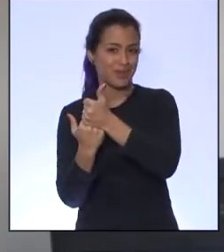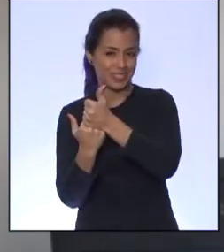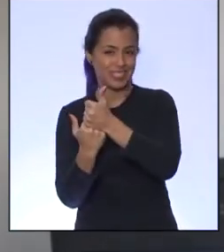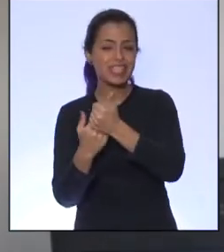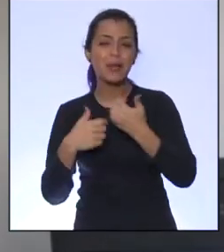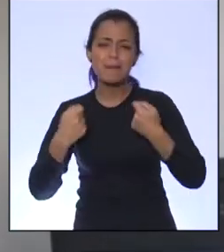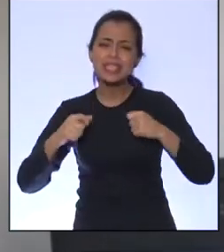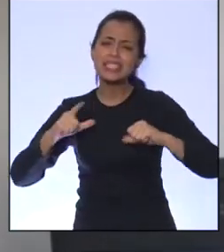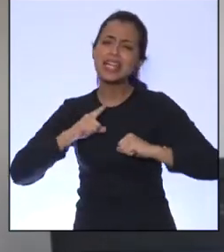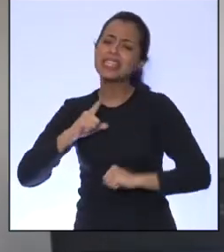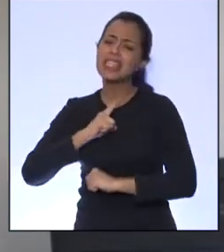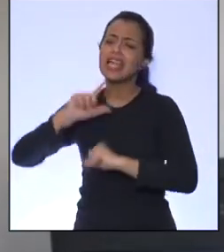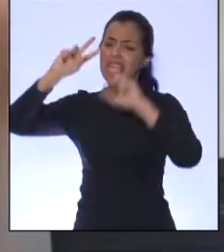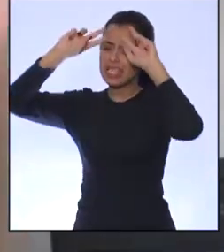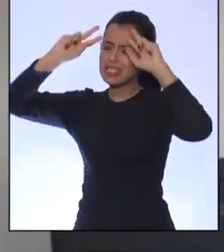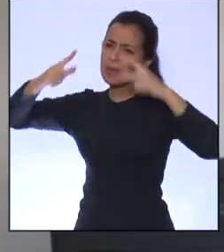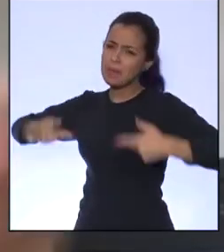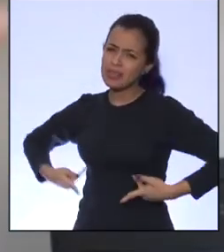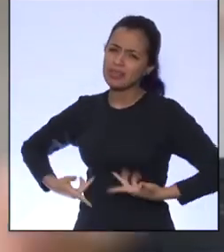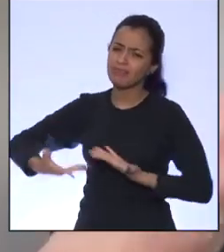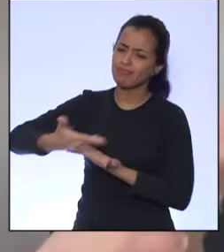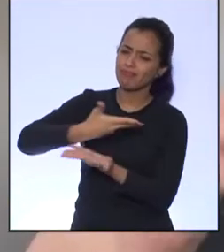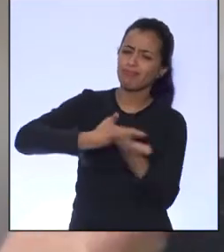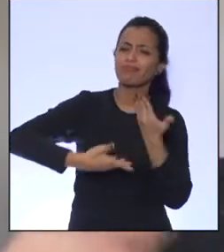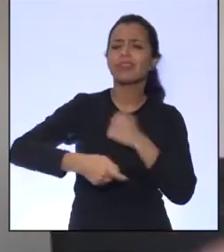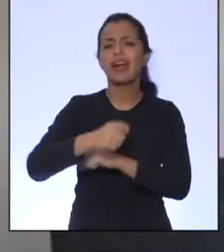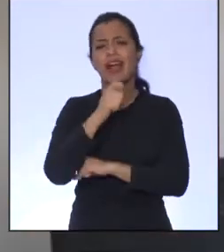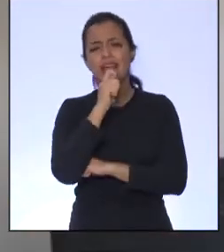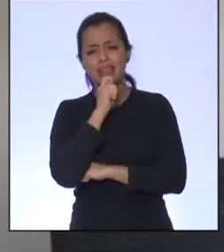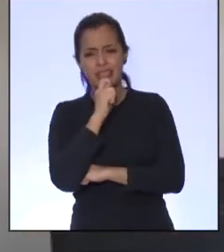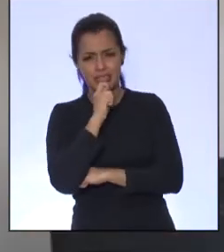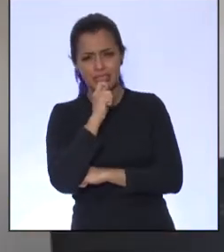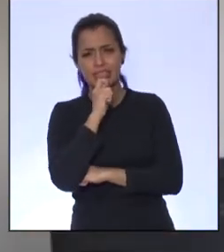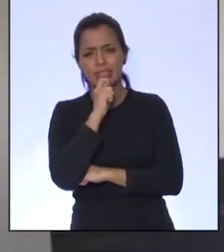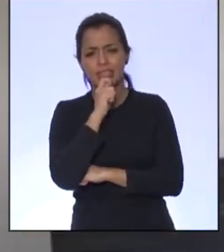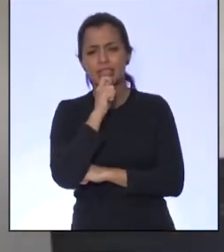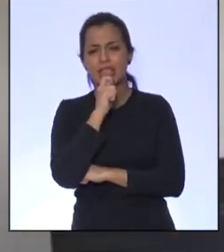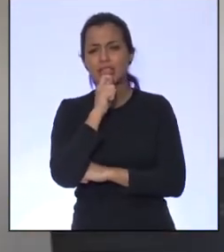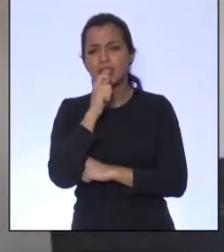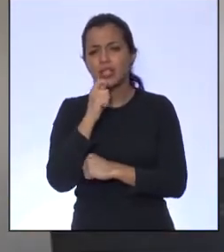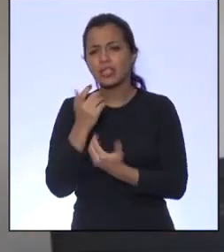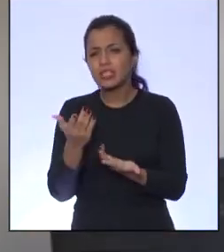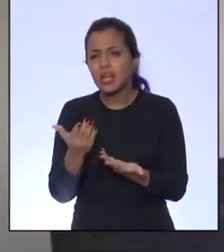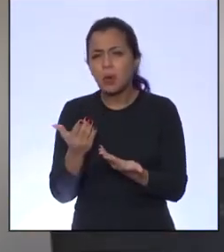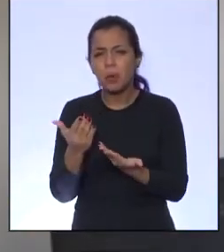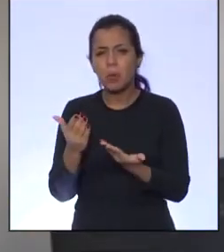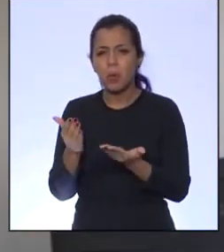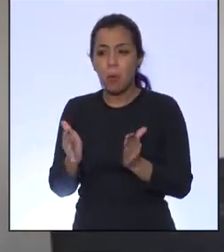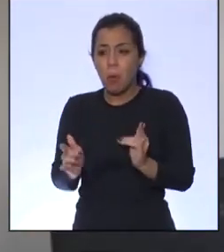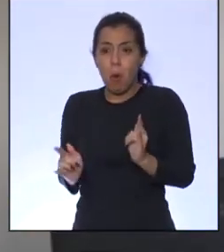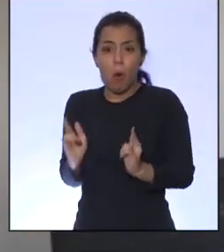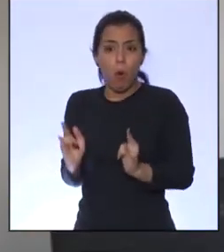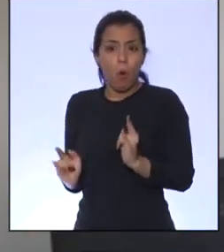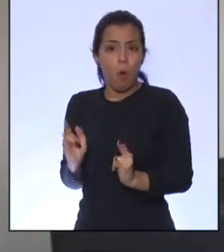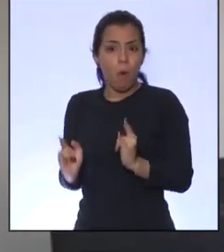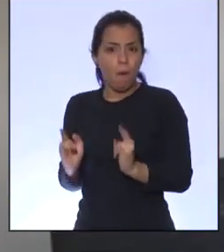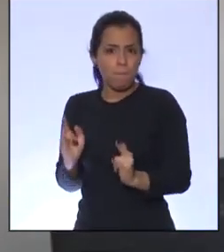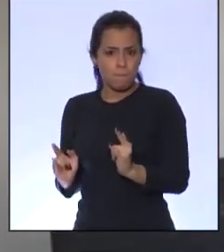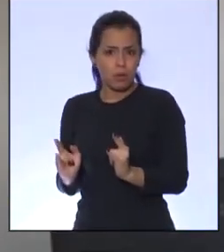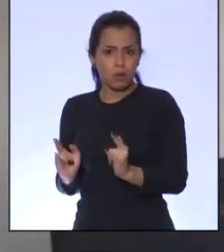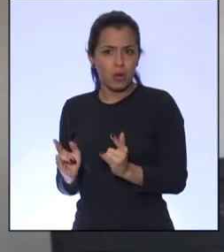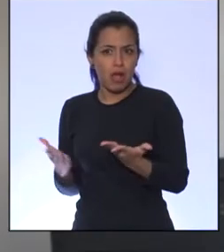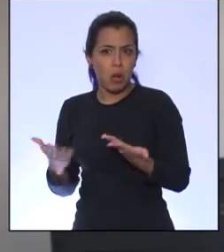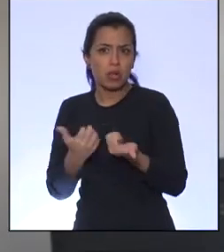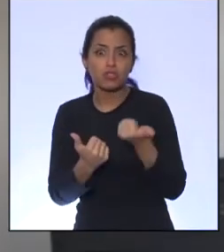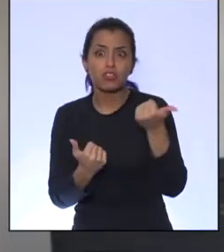humanizada, que robô substitui o que médico e enfermeiro está fazendo no hospital